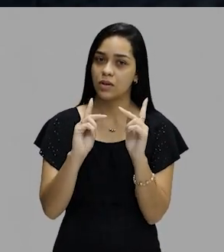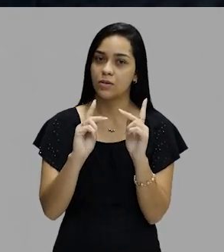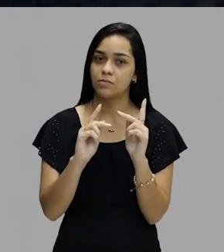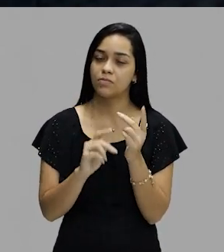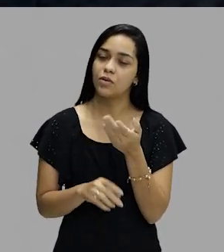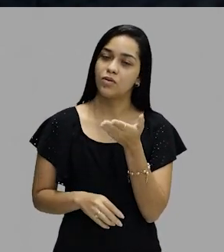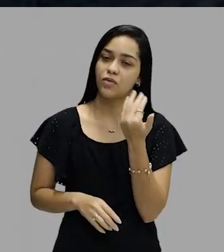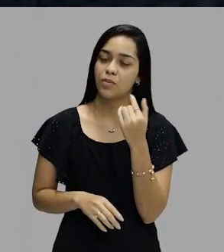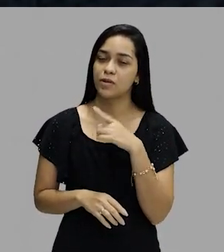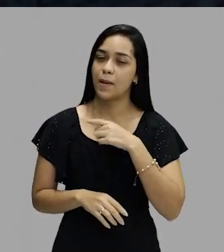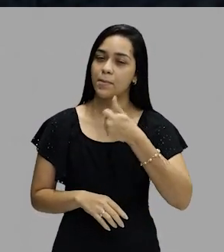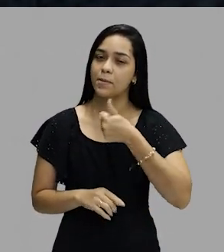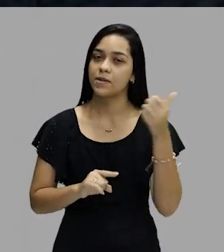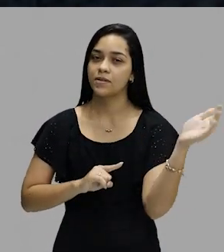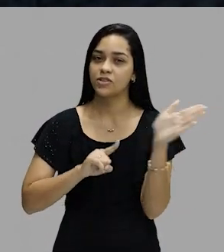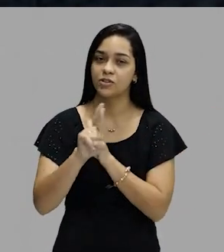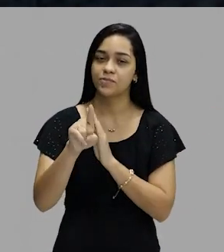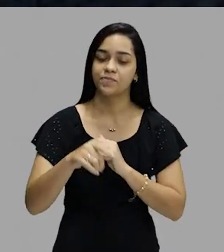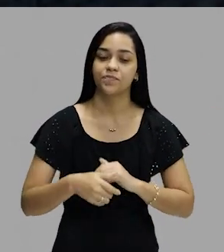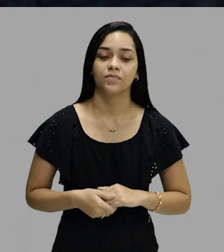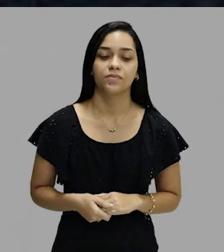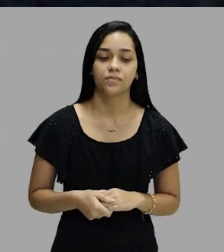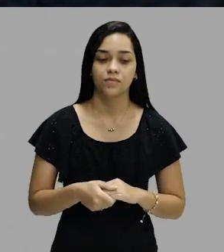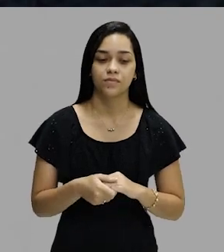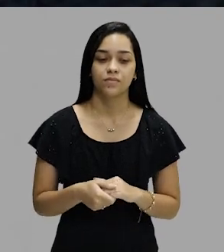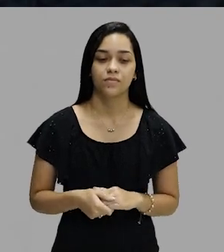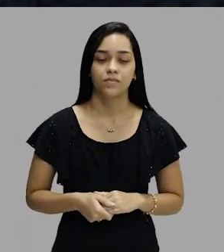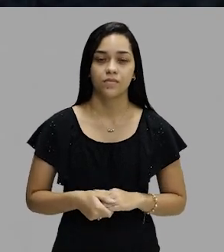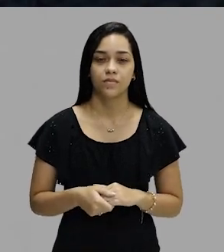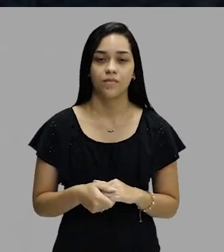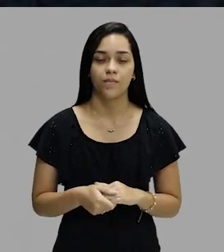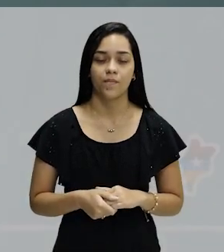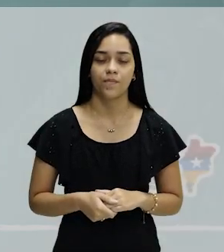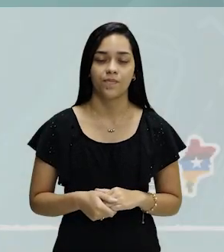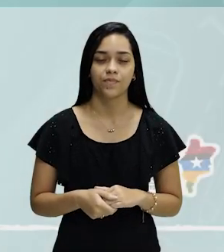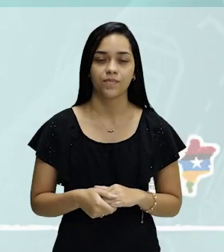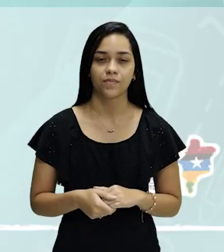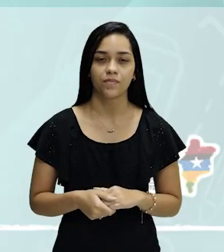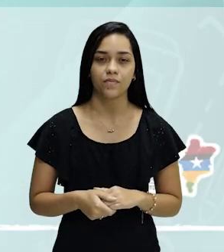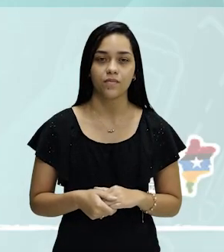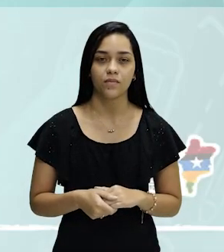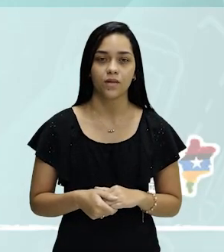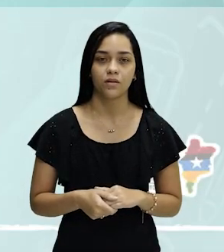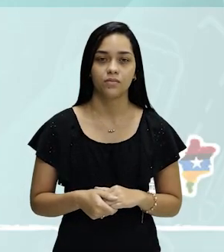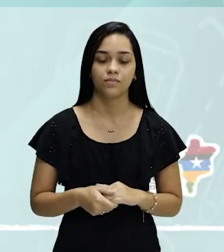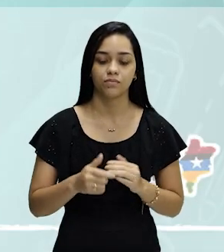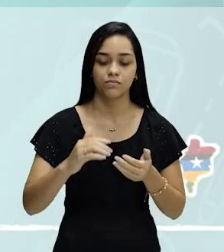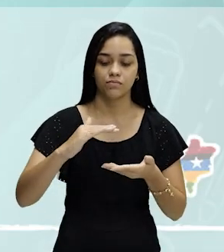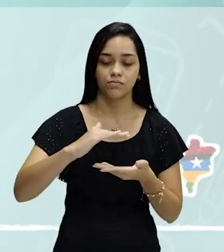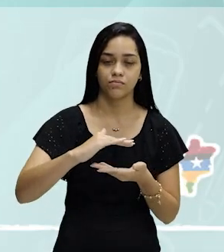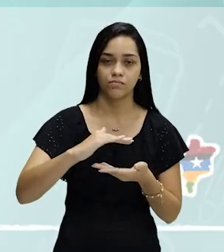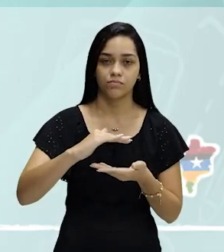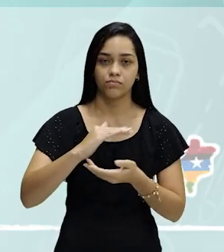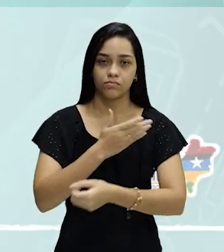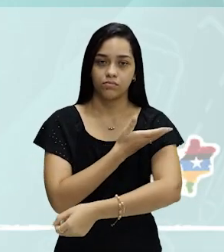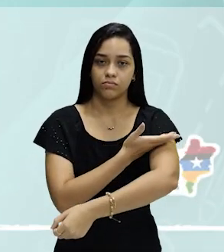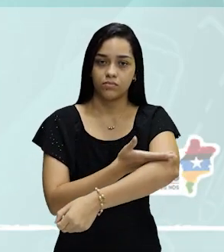vamos à primeira questão. Então no exercício 1 diz o seguinte: um pedaço de